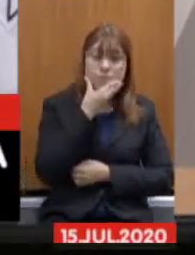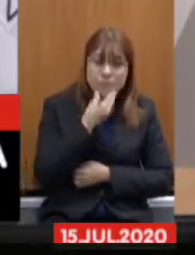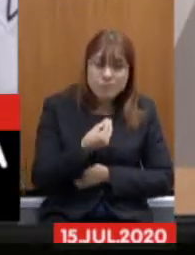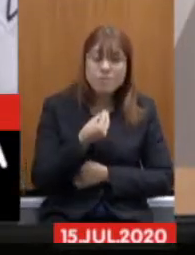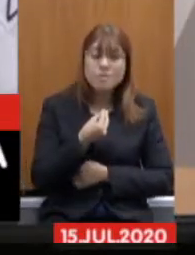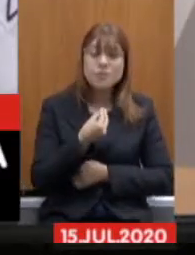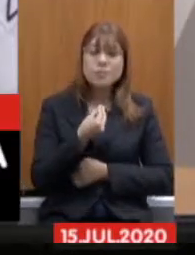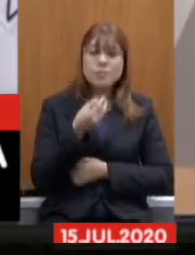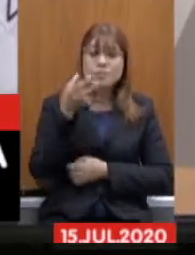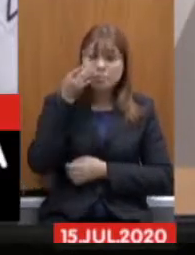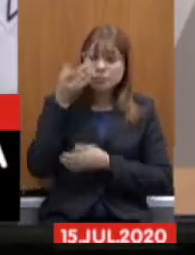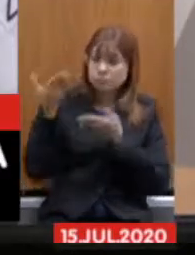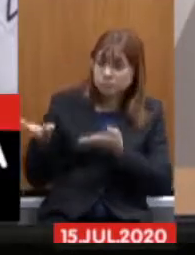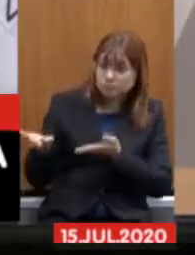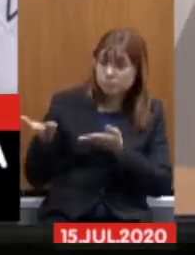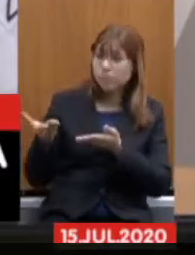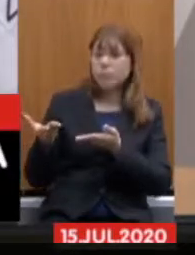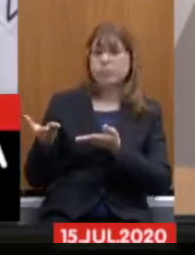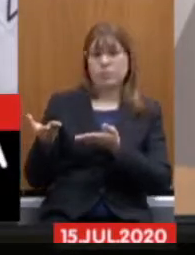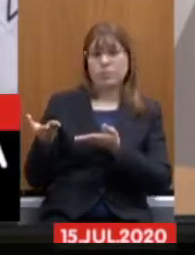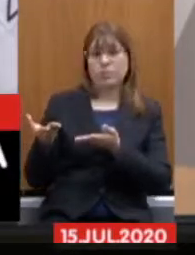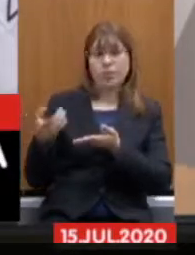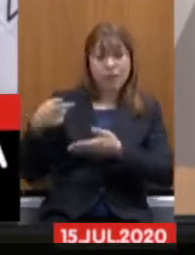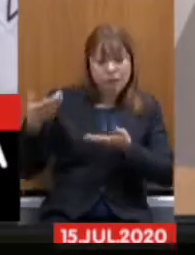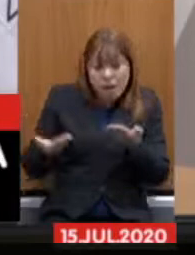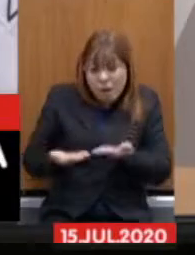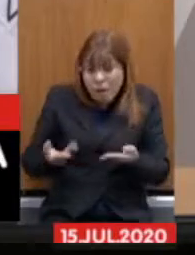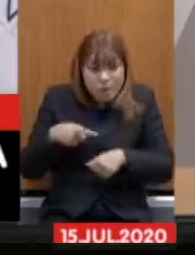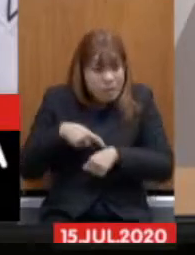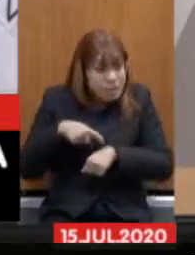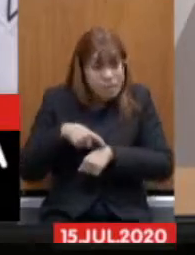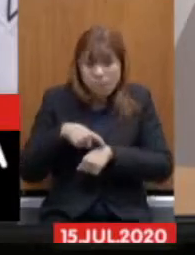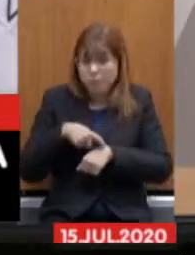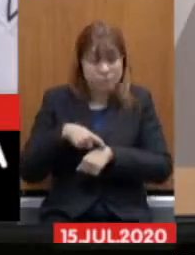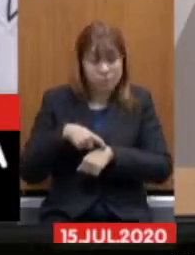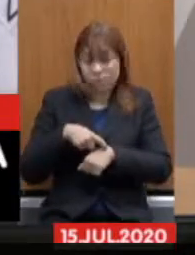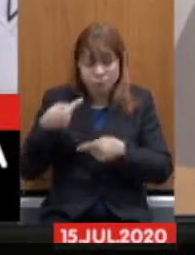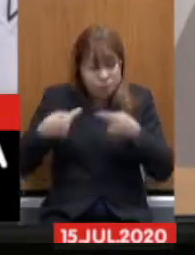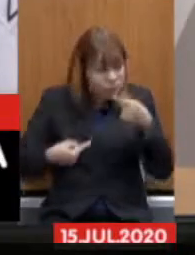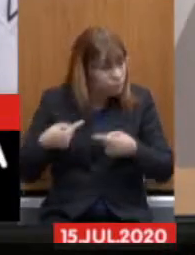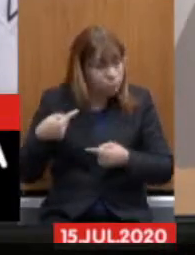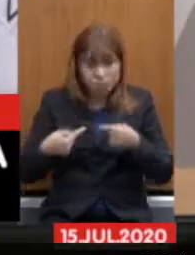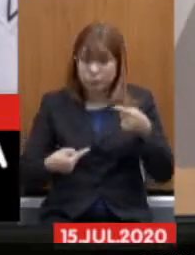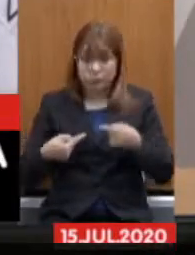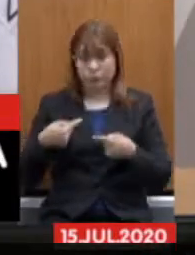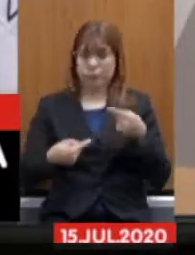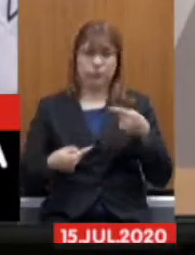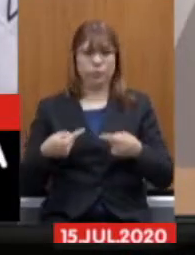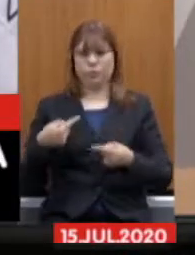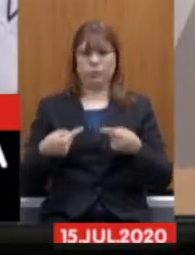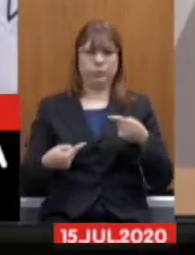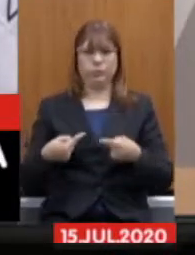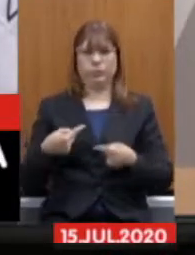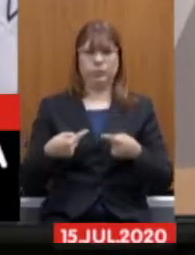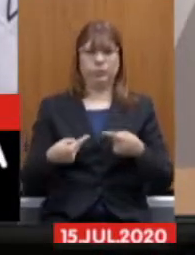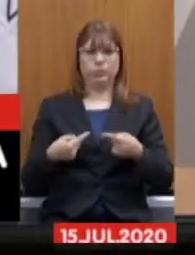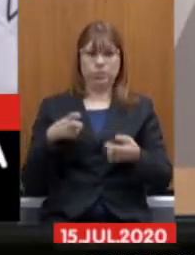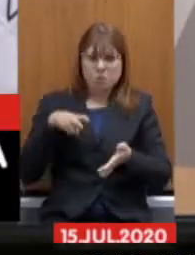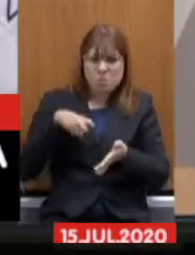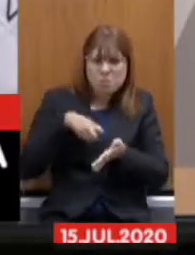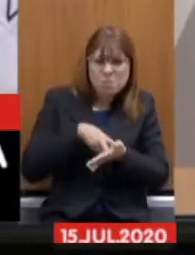que estão aqui não é hora de discutir a